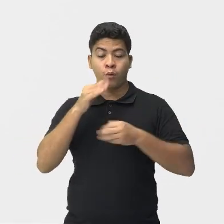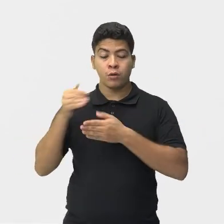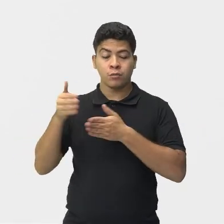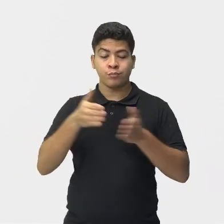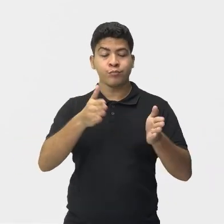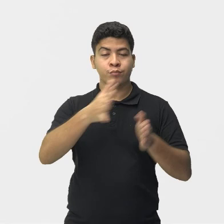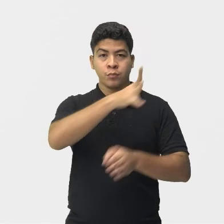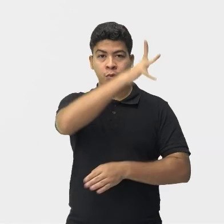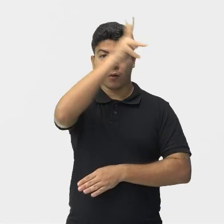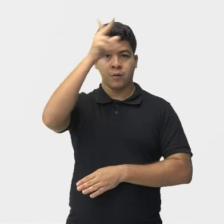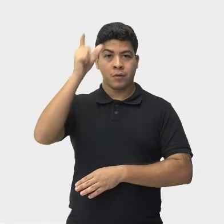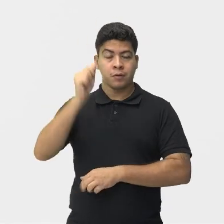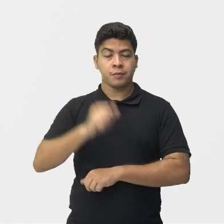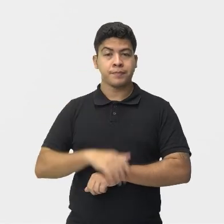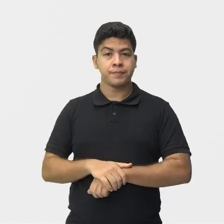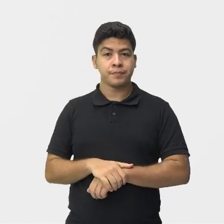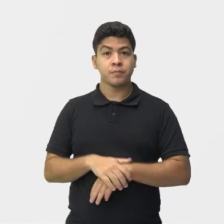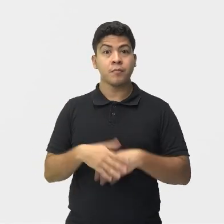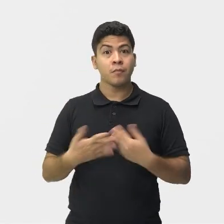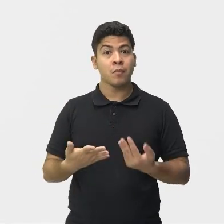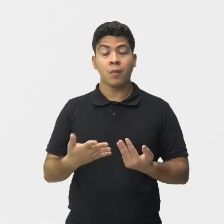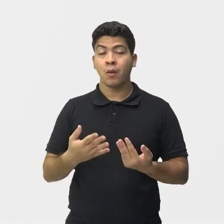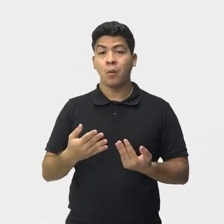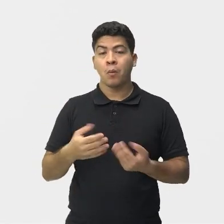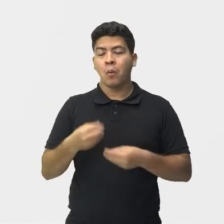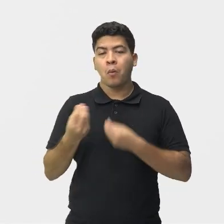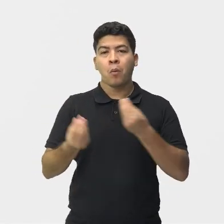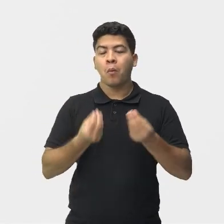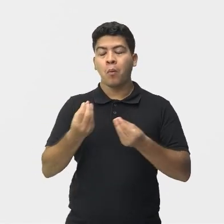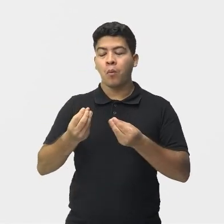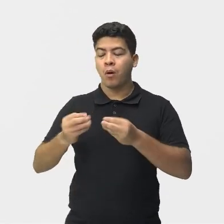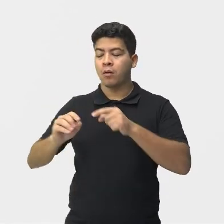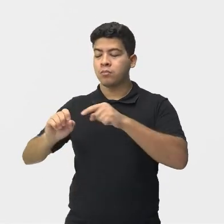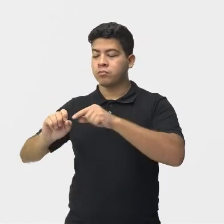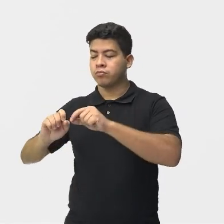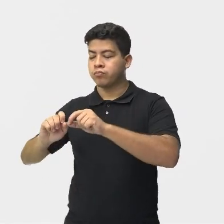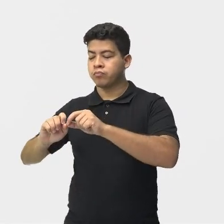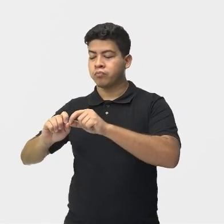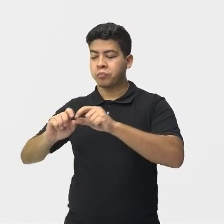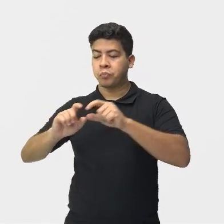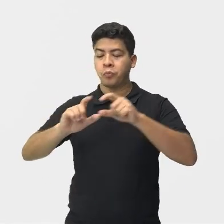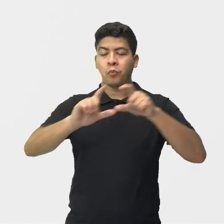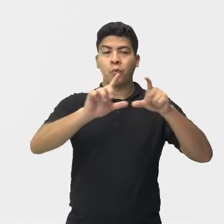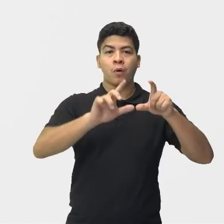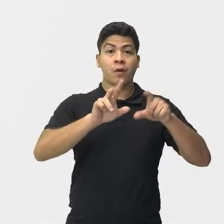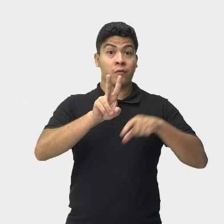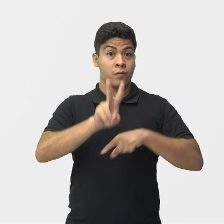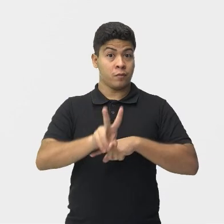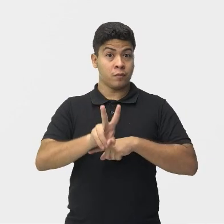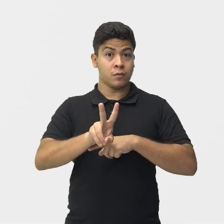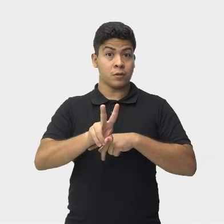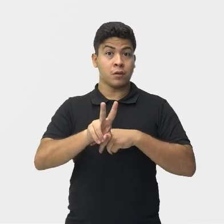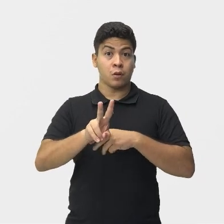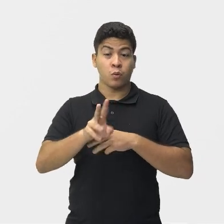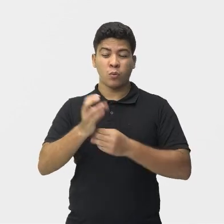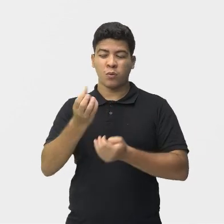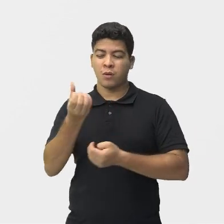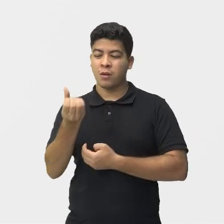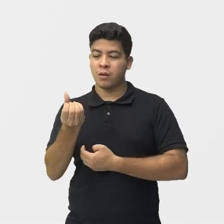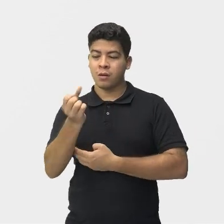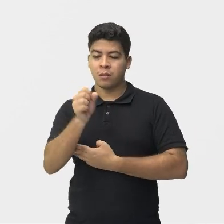Determine o valor da aceleração escalar do movimento e o deslocamento escalar nos 6 segundos do movimento desse